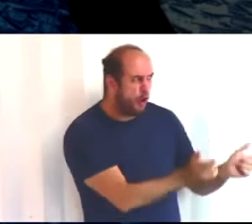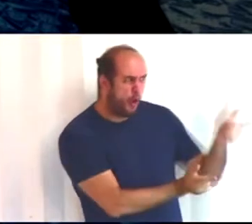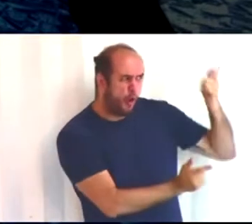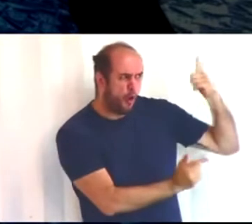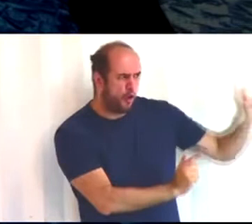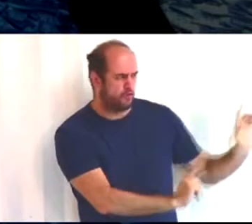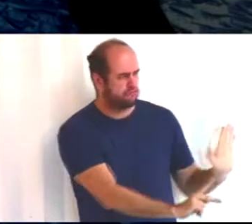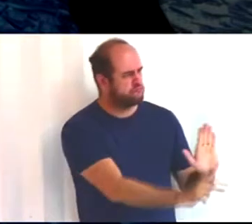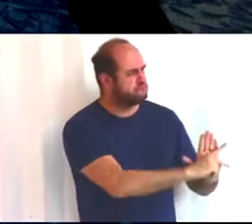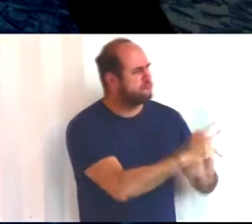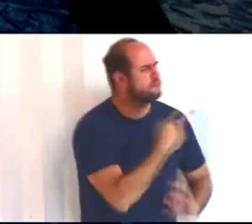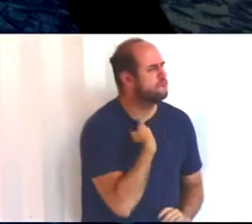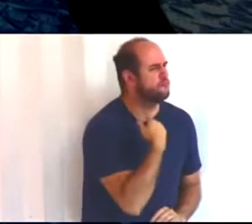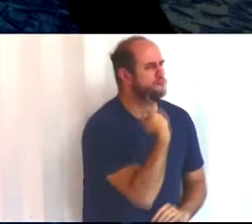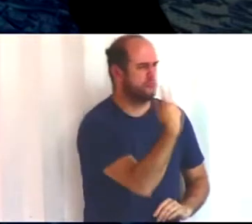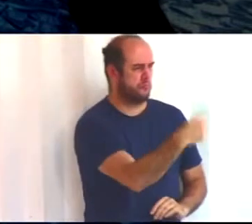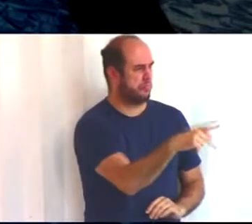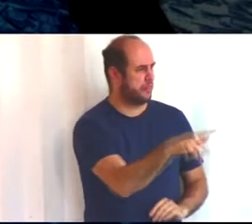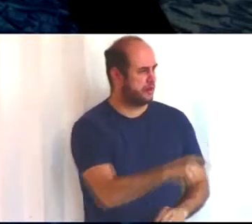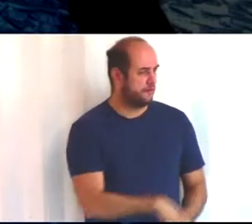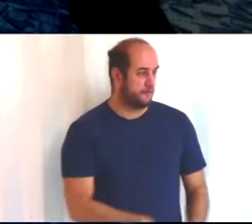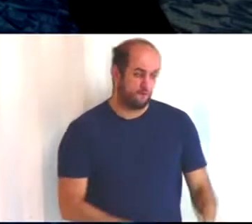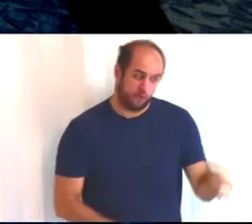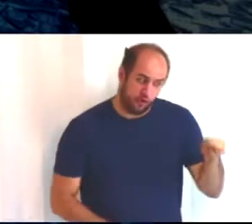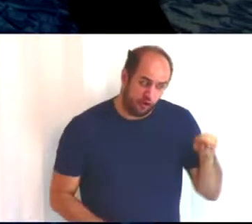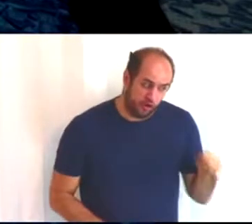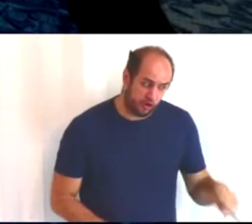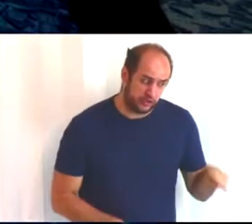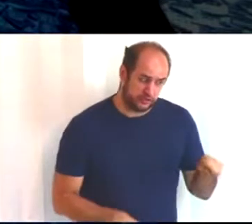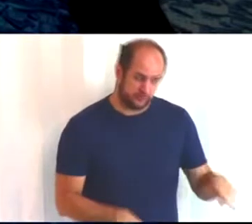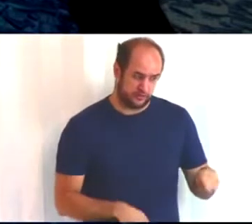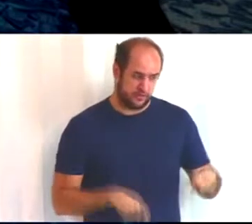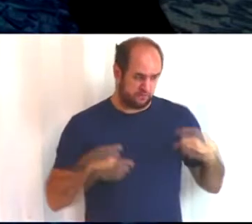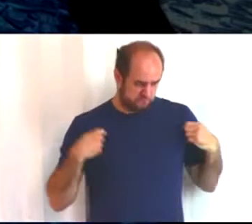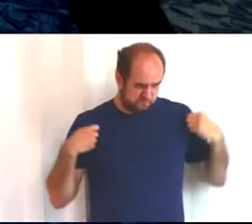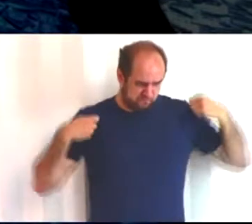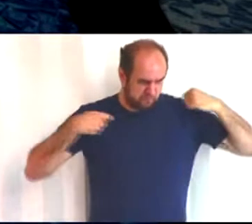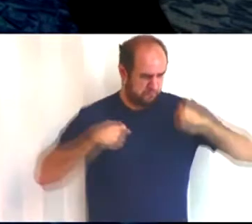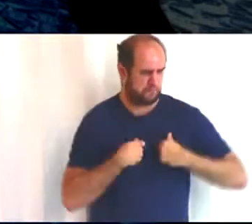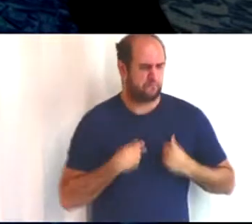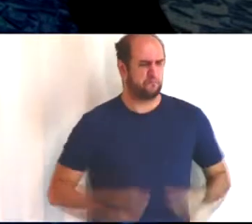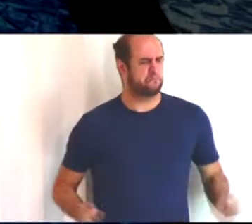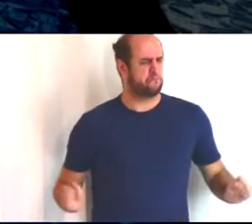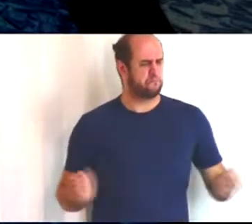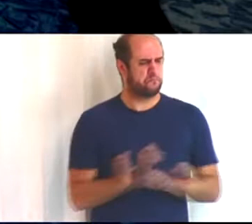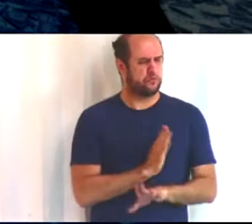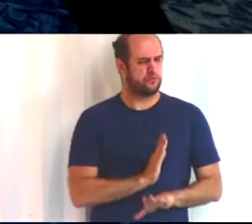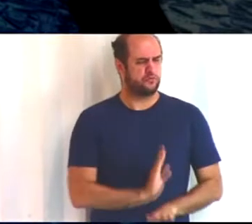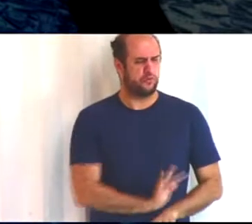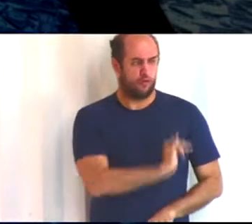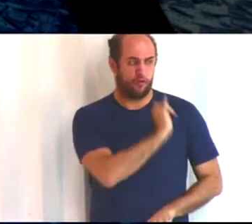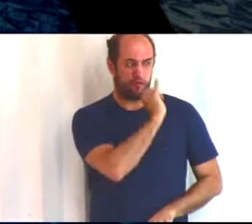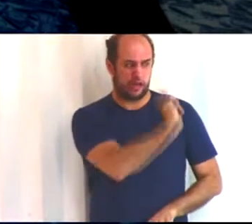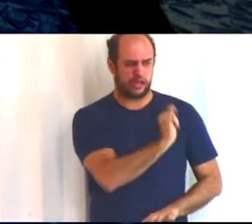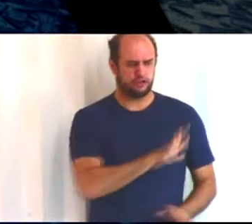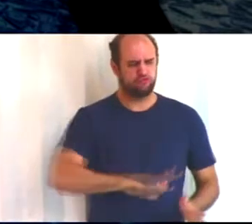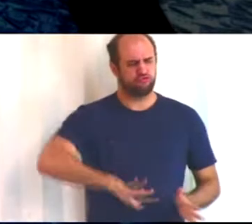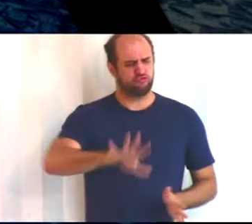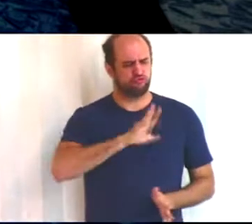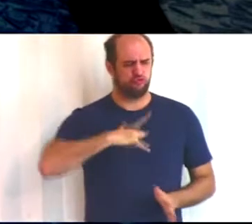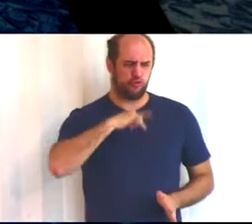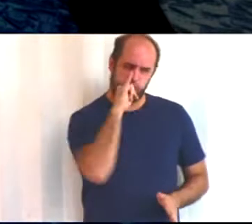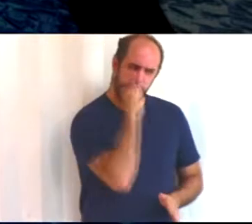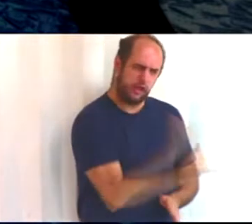suas próprias mãos. Tu, pois, cinge os lombos, dispõe-te e dize-lhes tudo quanto eu